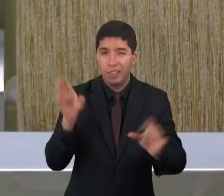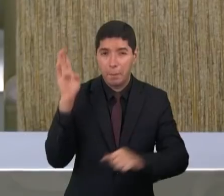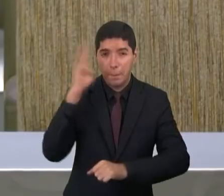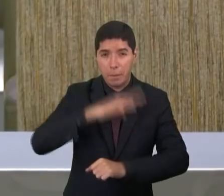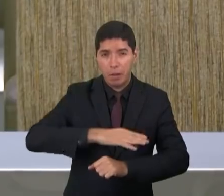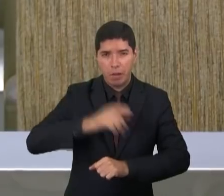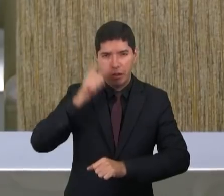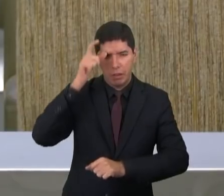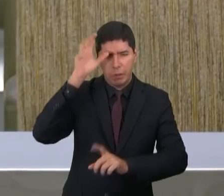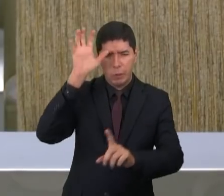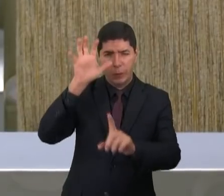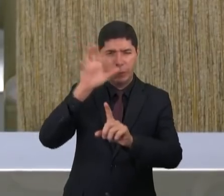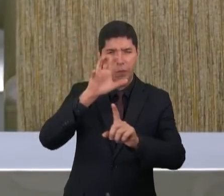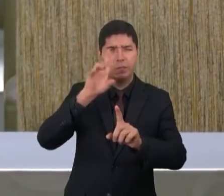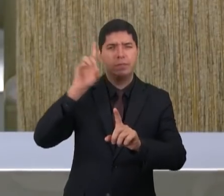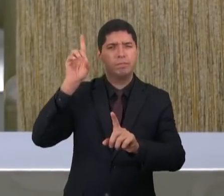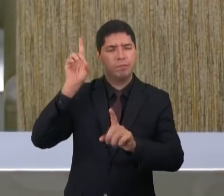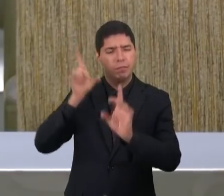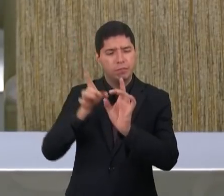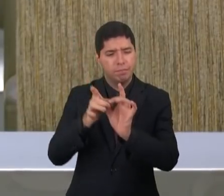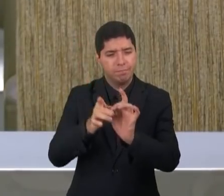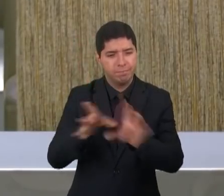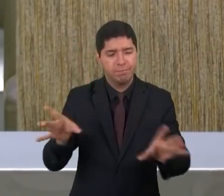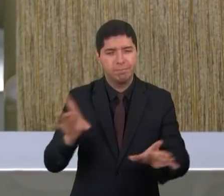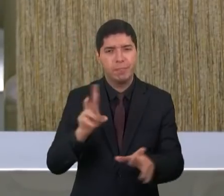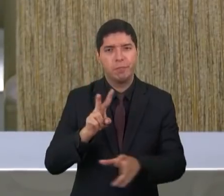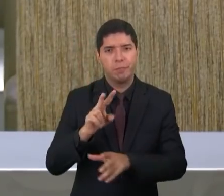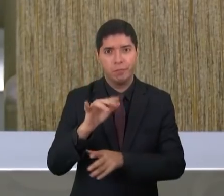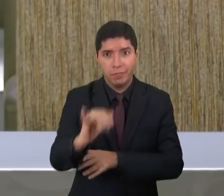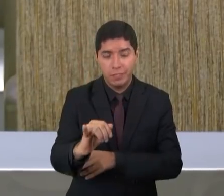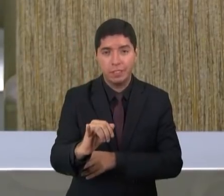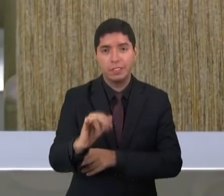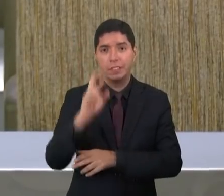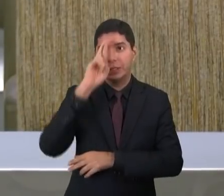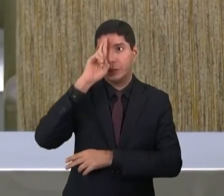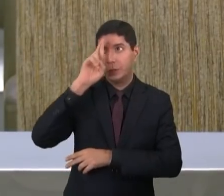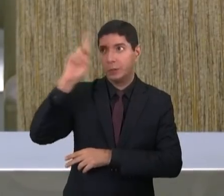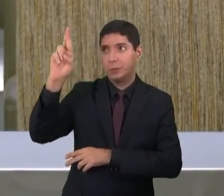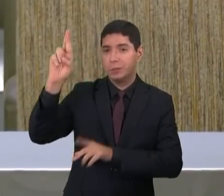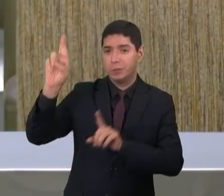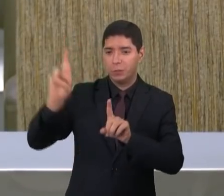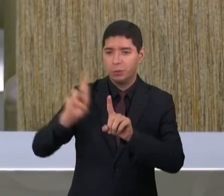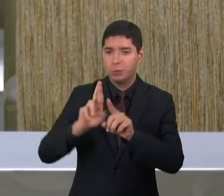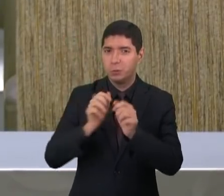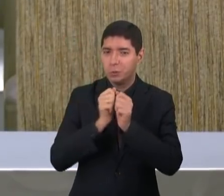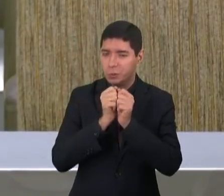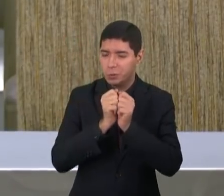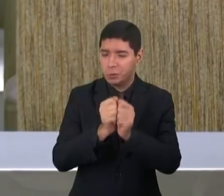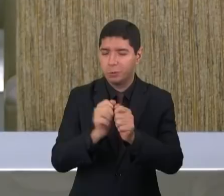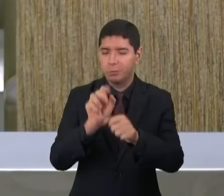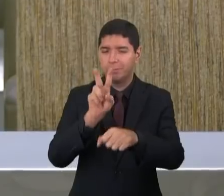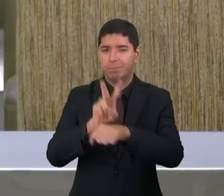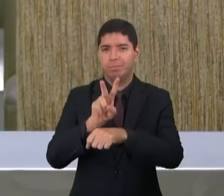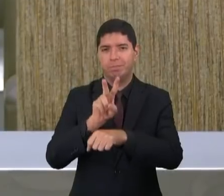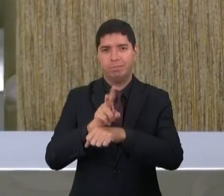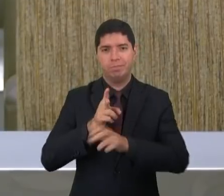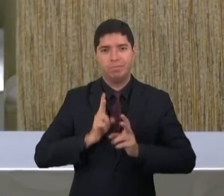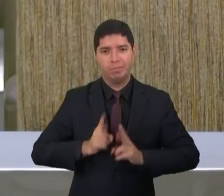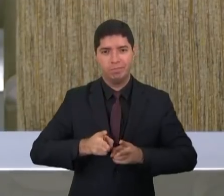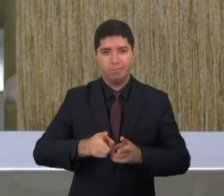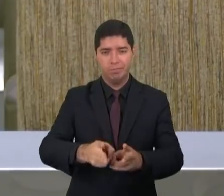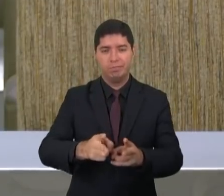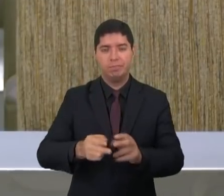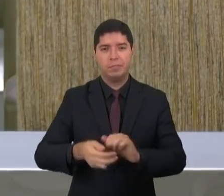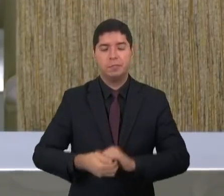do adversário, porque o salmista disse: o Senhor está ao nosso lado.